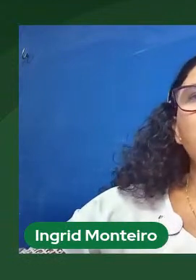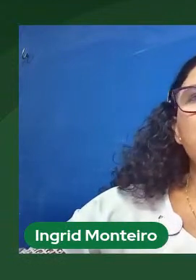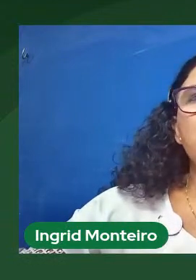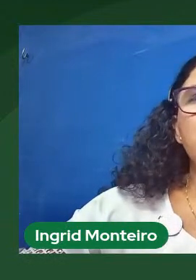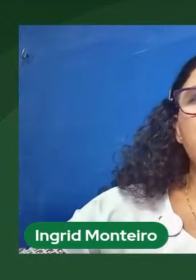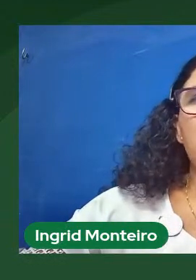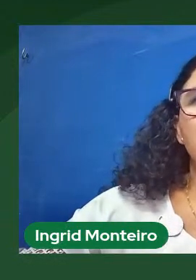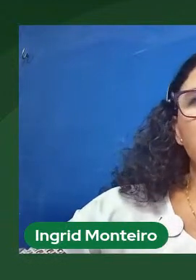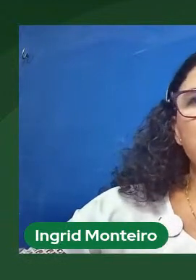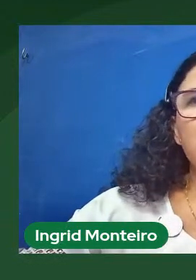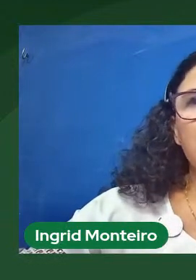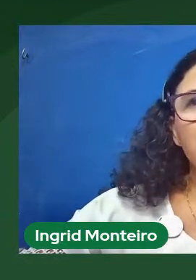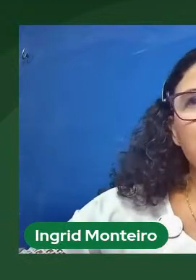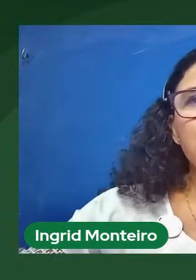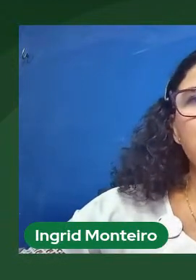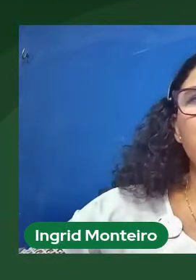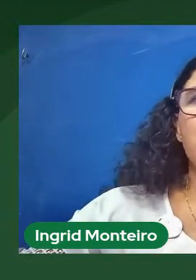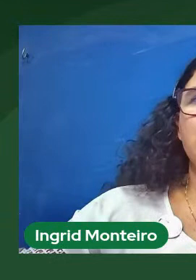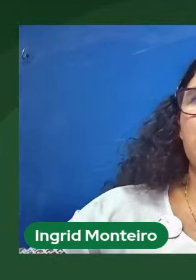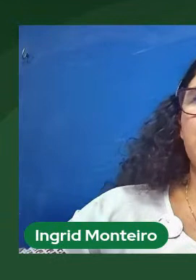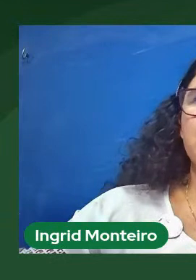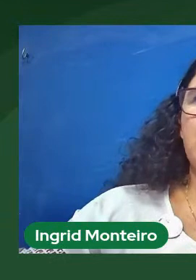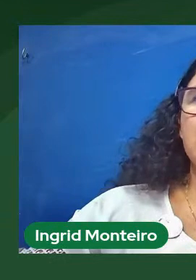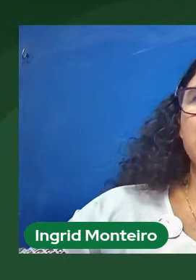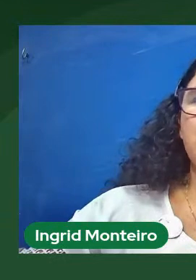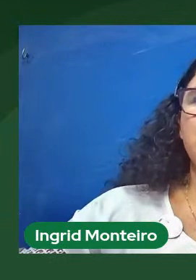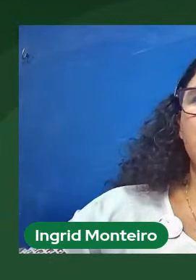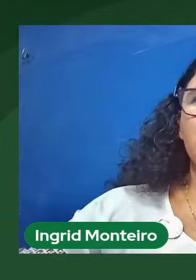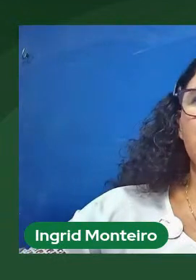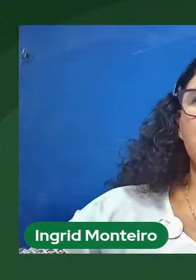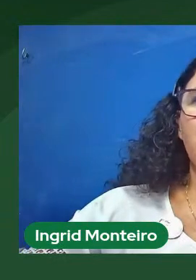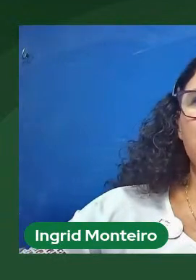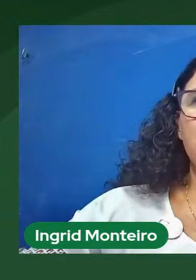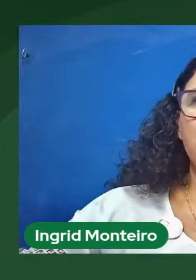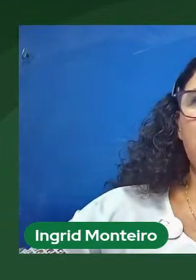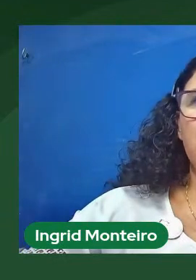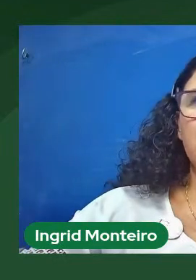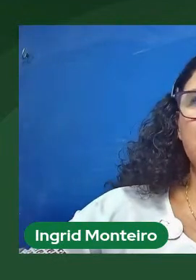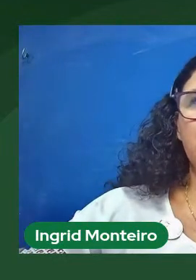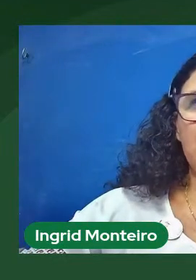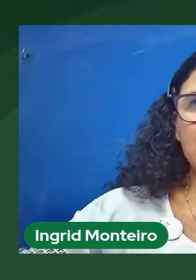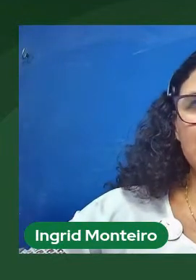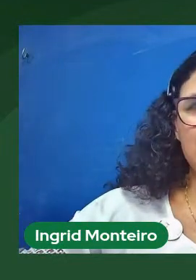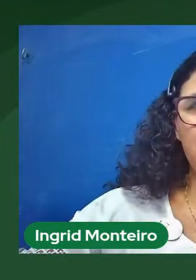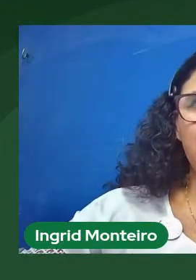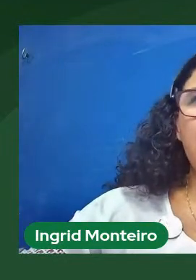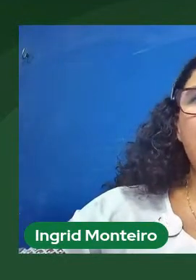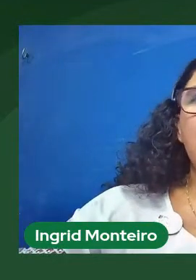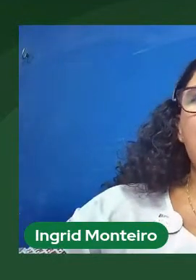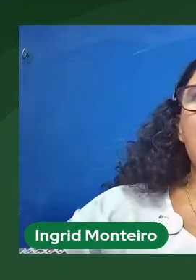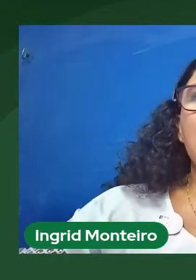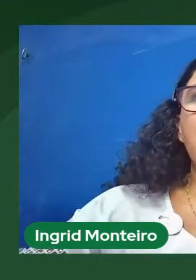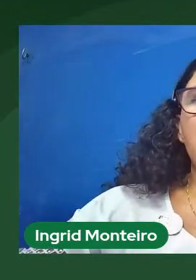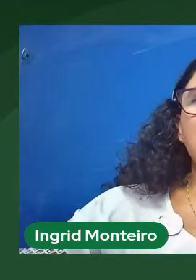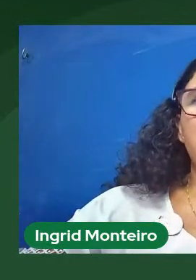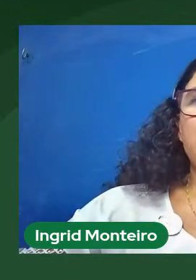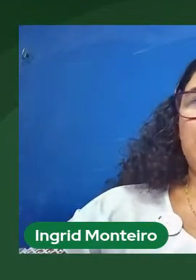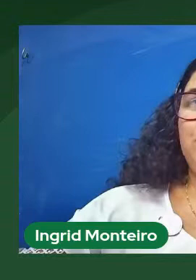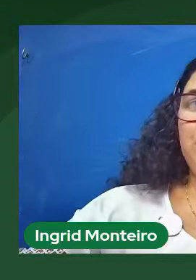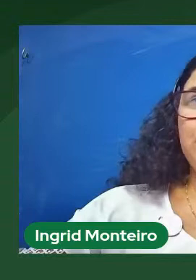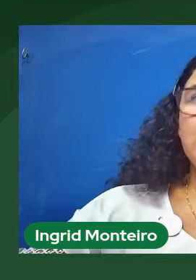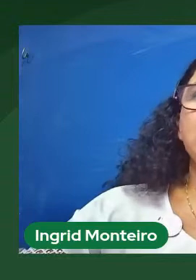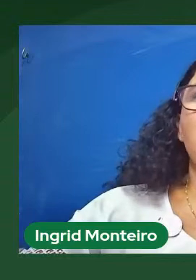final, visualizações narrativas interativas, objetos de aprendizagem e metodologias inovativas para o ensino de IHC. Ela